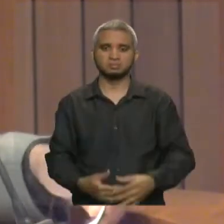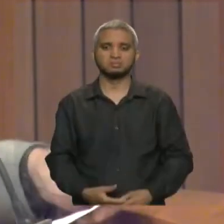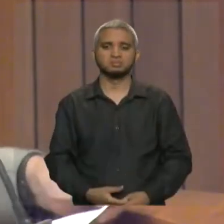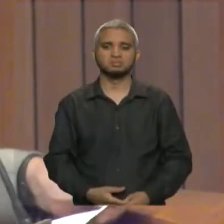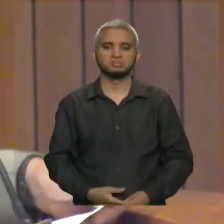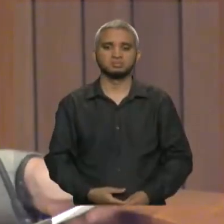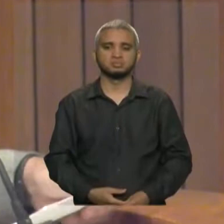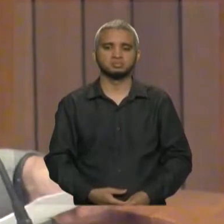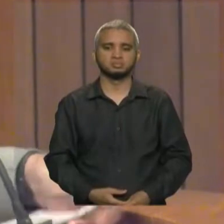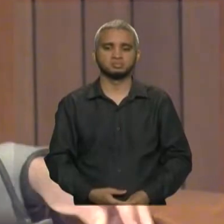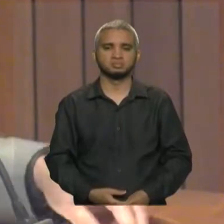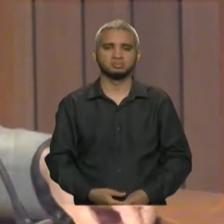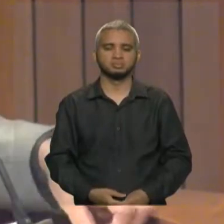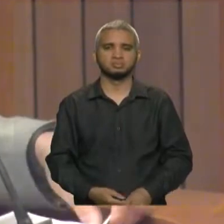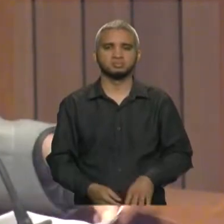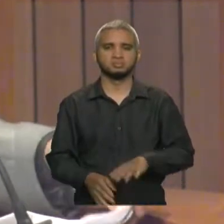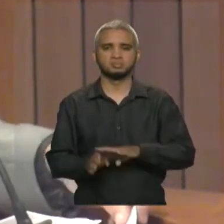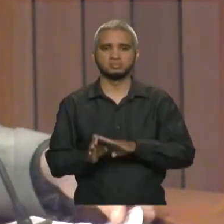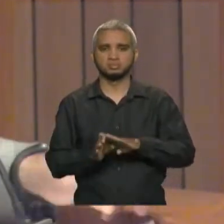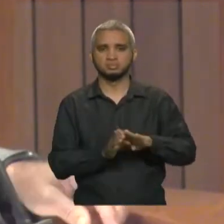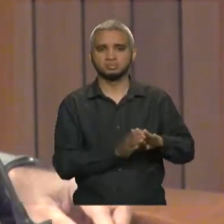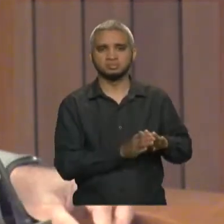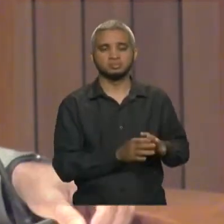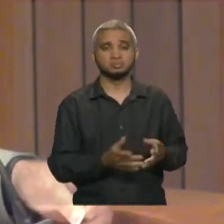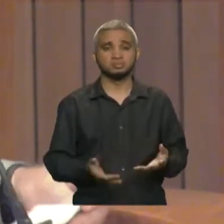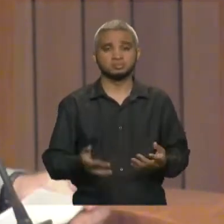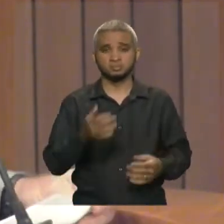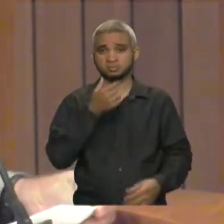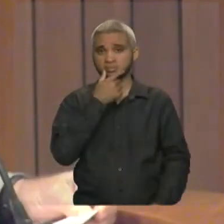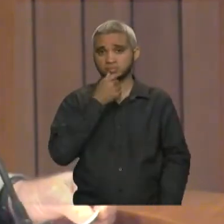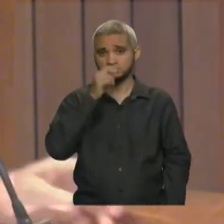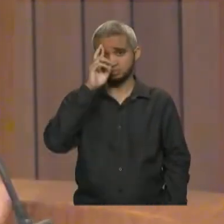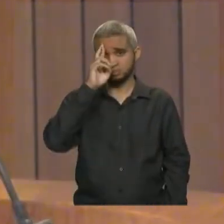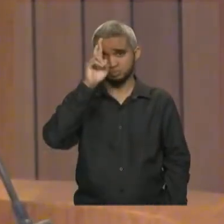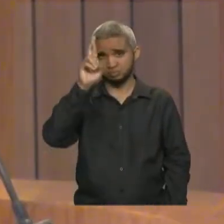Senhor presidente, queria aqui ressaltar